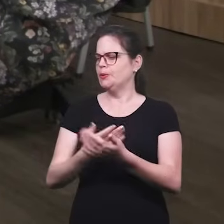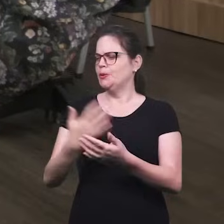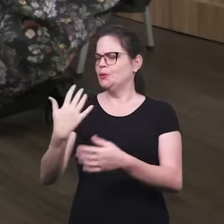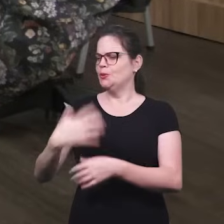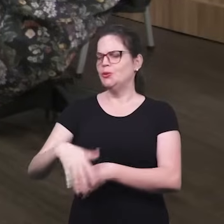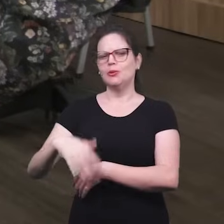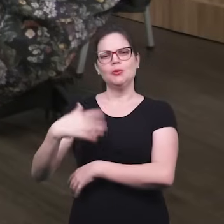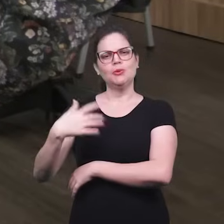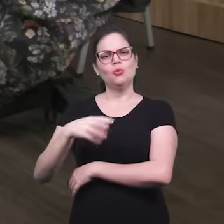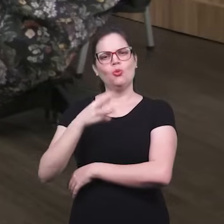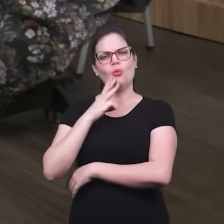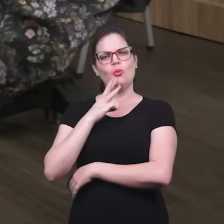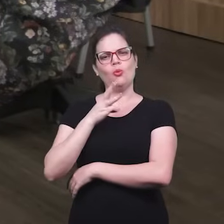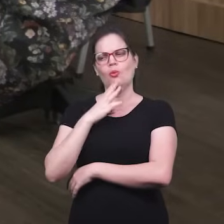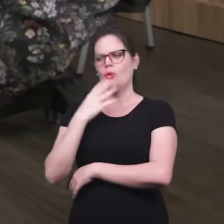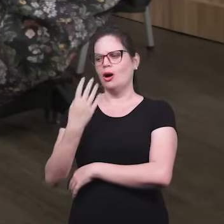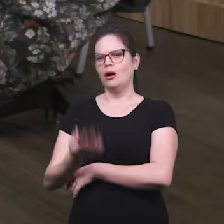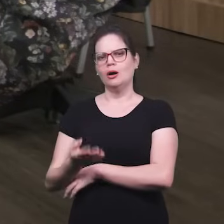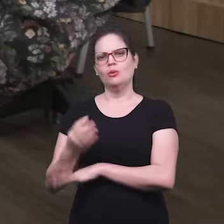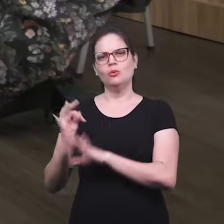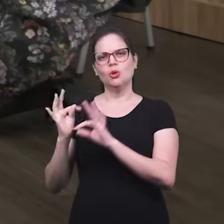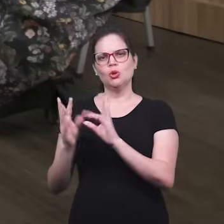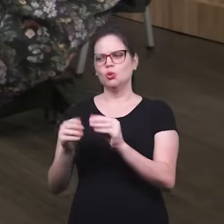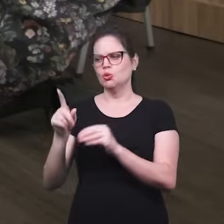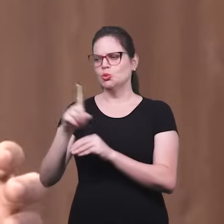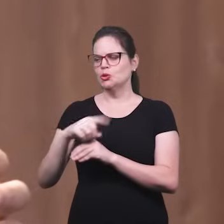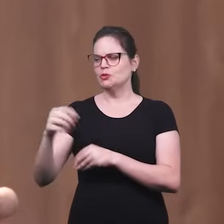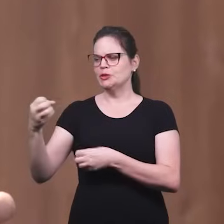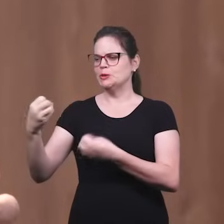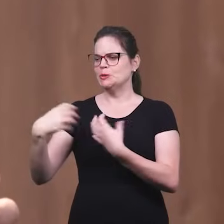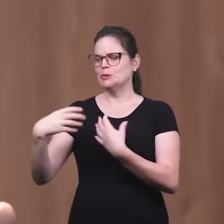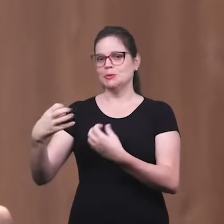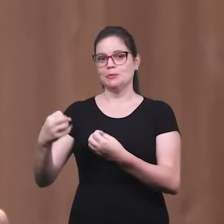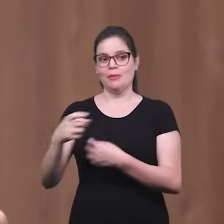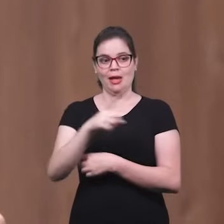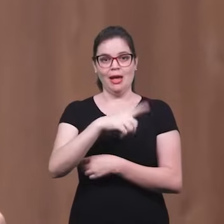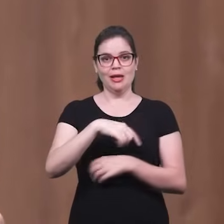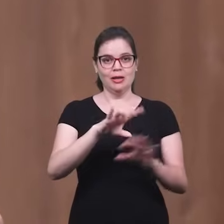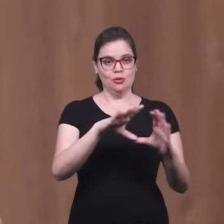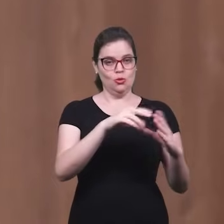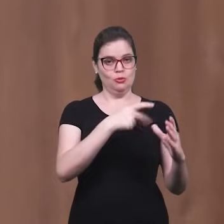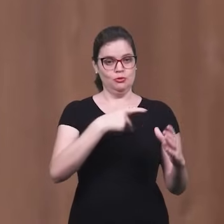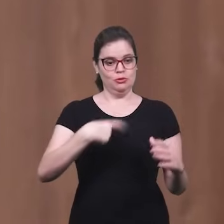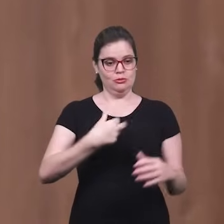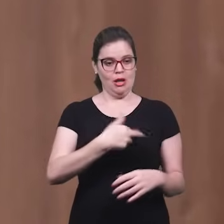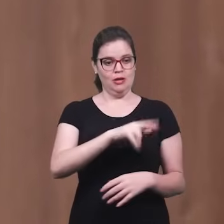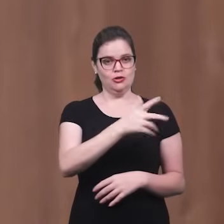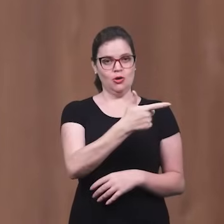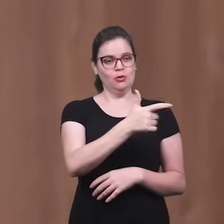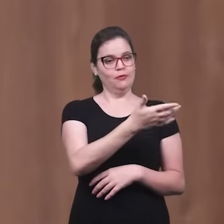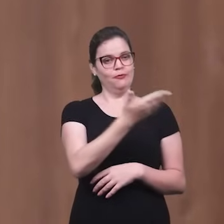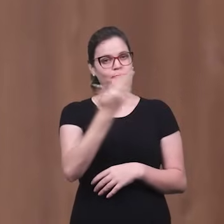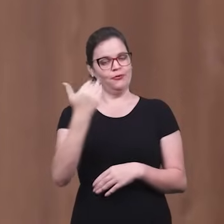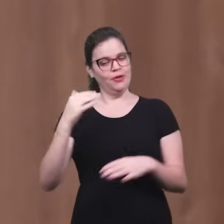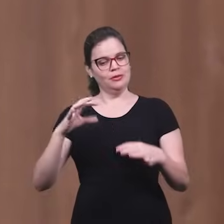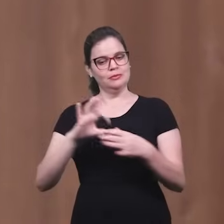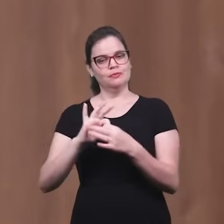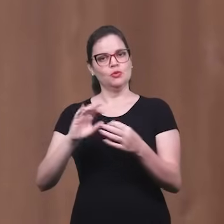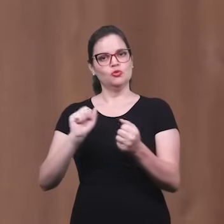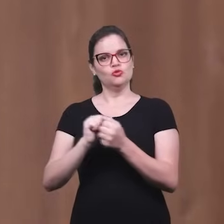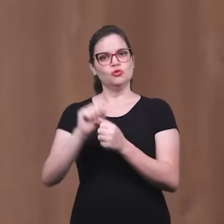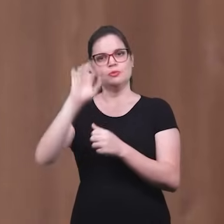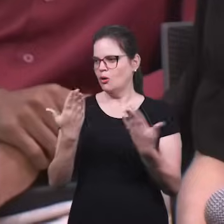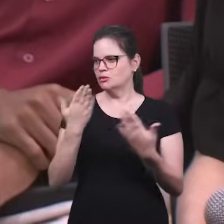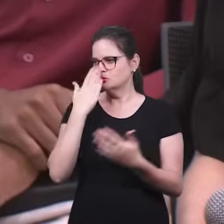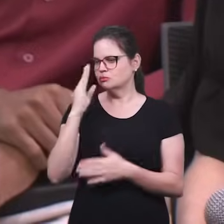impressionado com tudo que eu ouvi. Eles querem agora se unir, esse grupo, para levar a mensagem